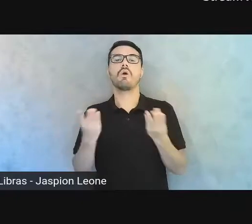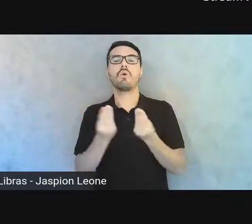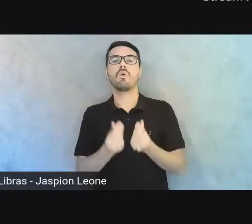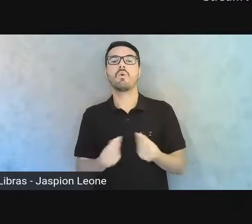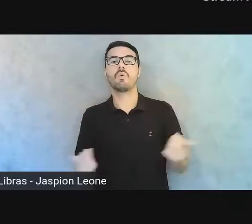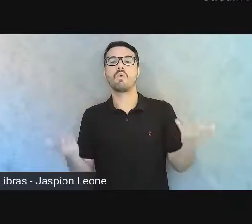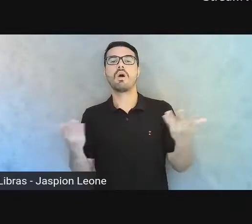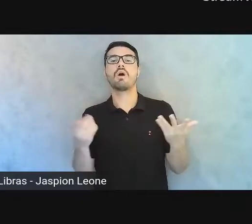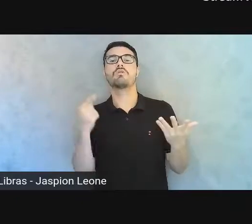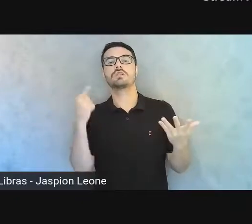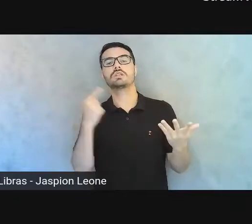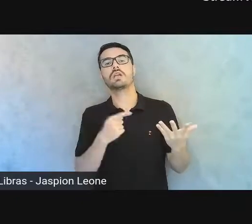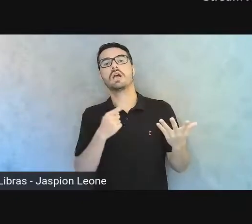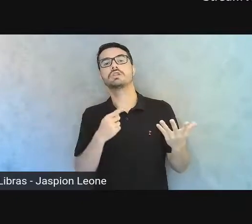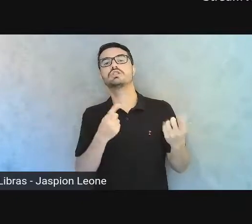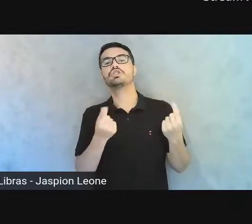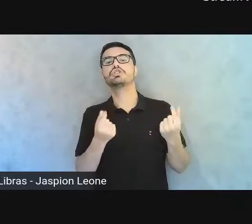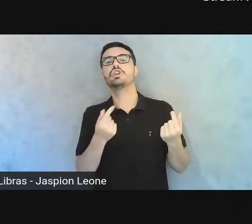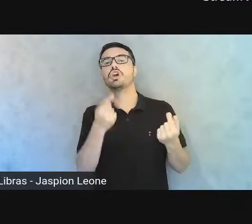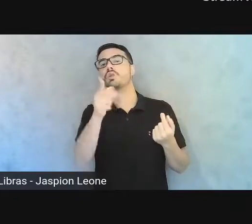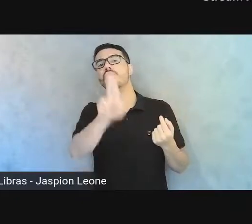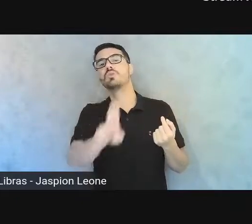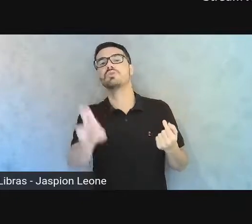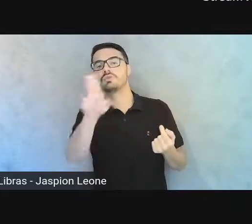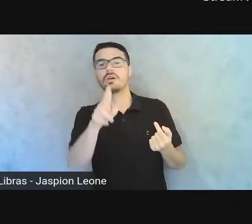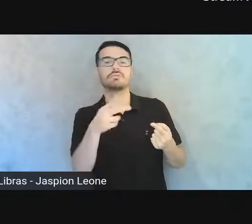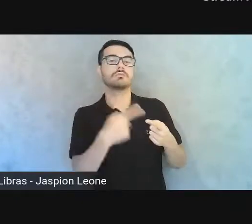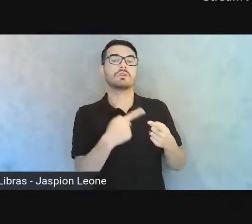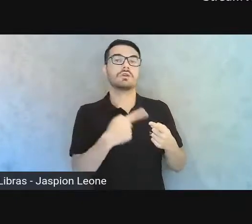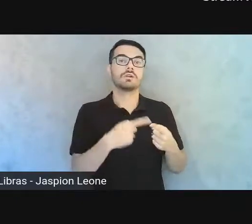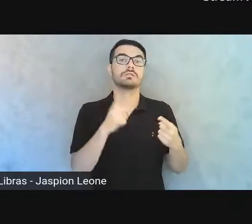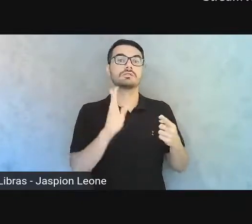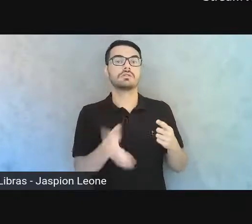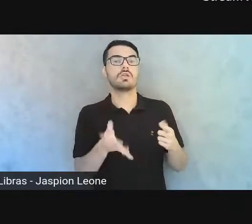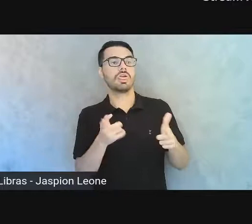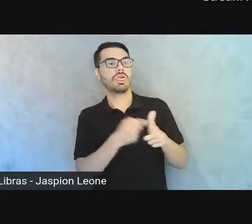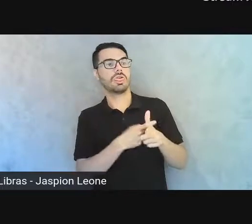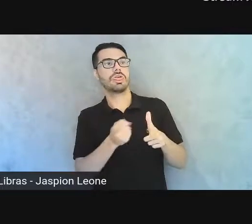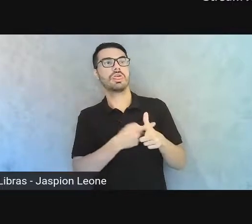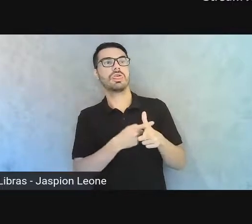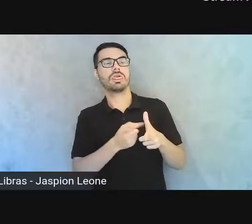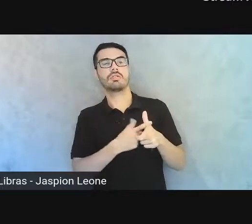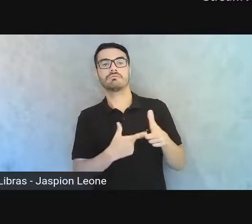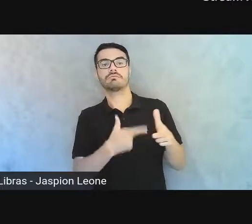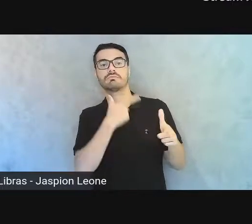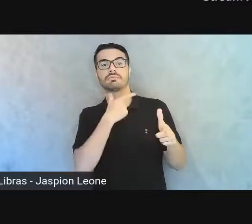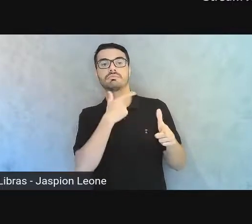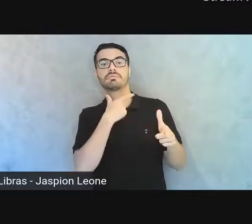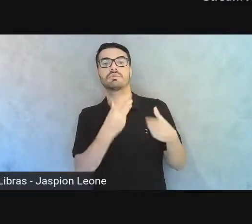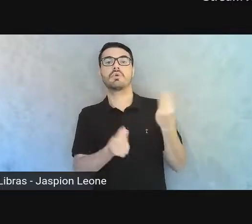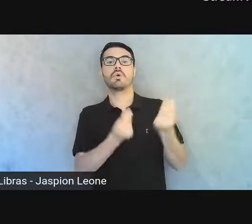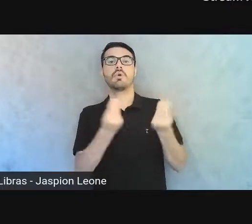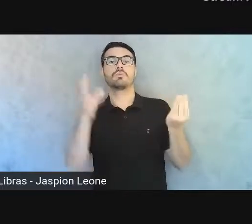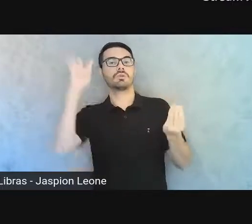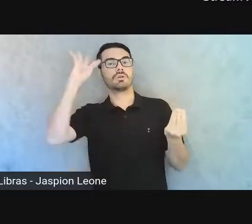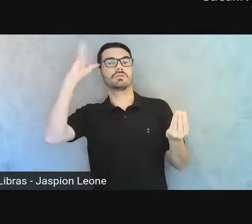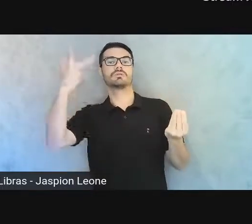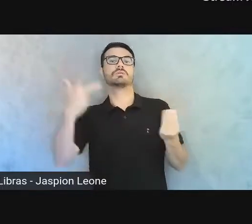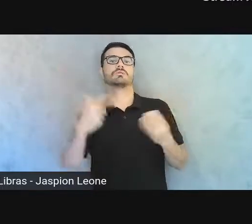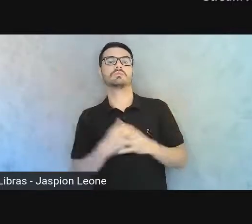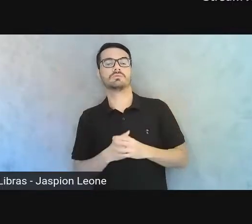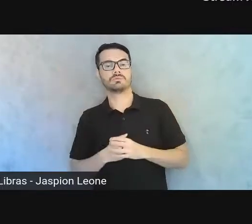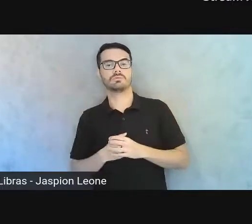do dinheiro aplicado, já que nós temos um déficit crônico para equacionar, né? Embora